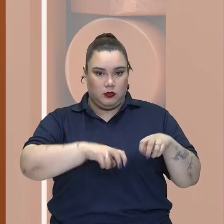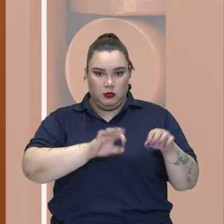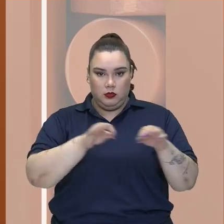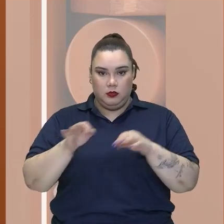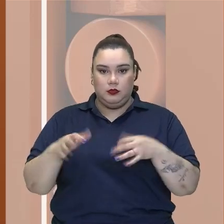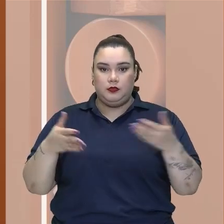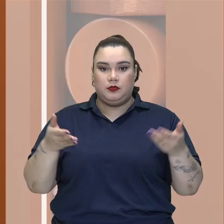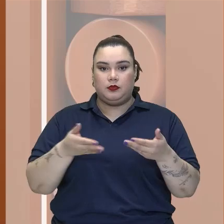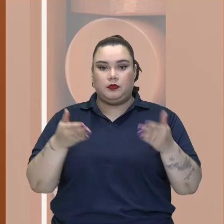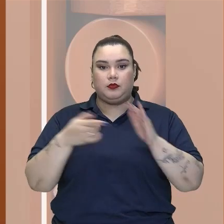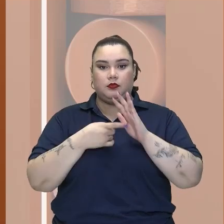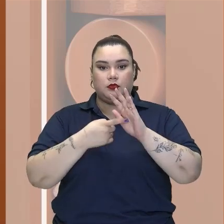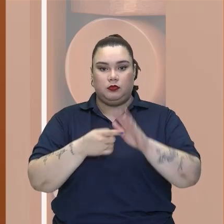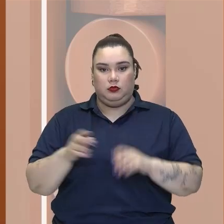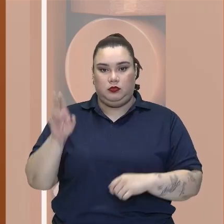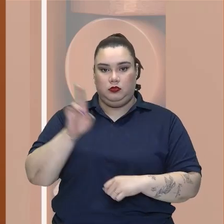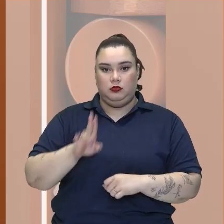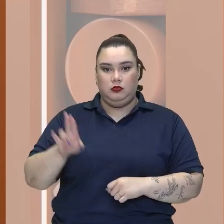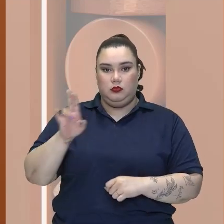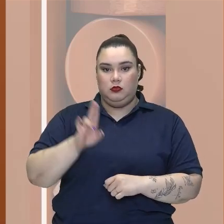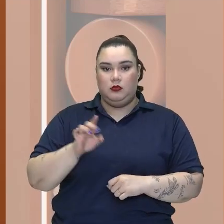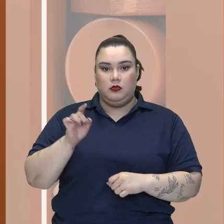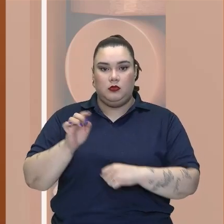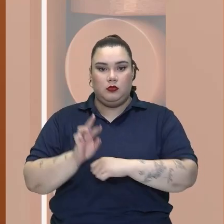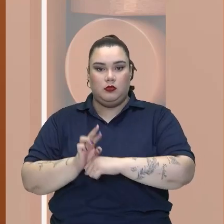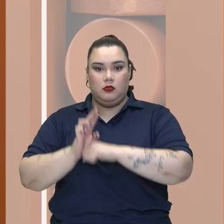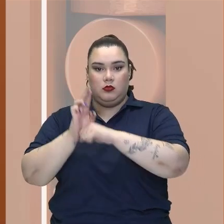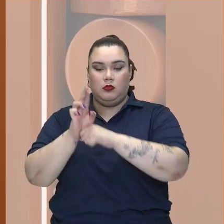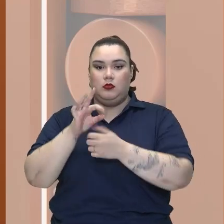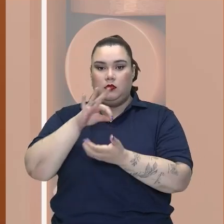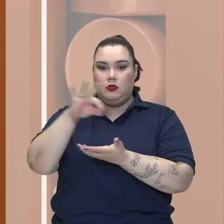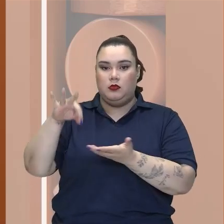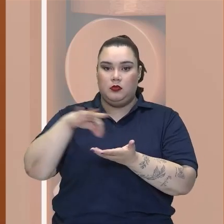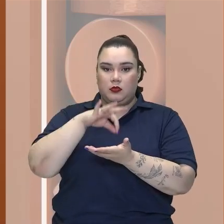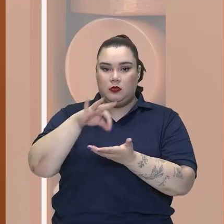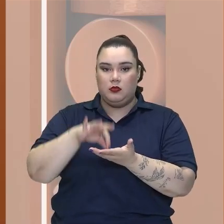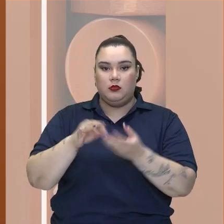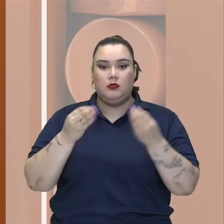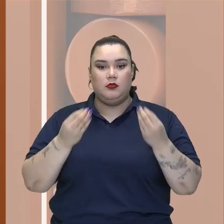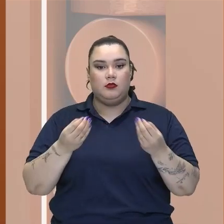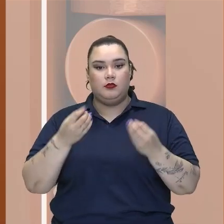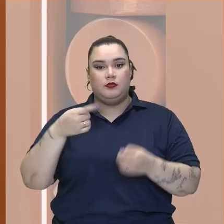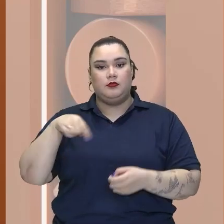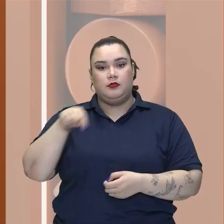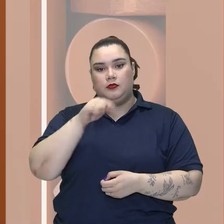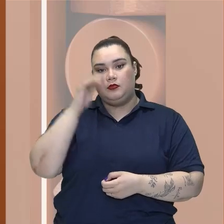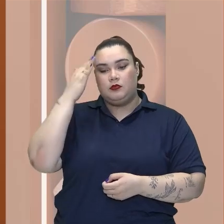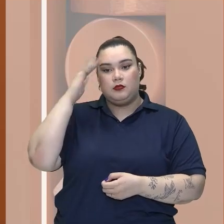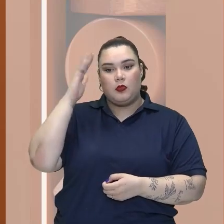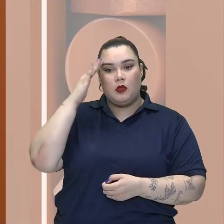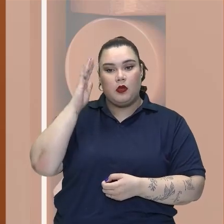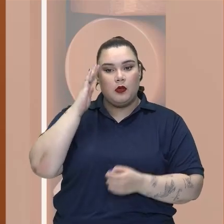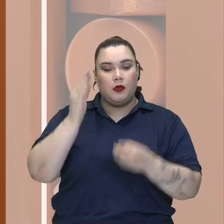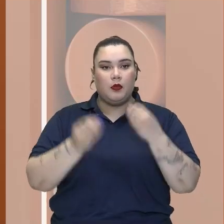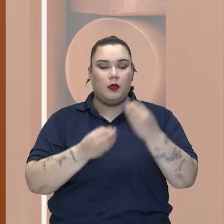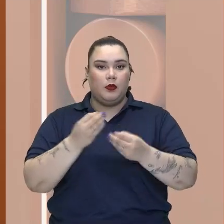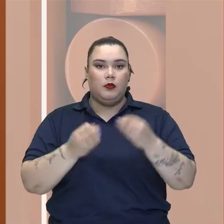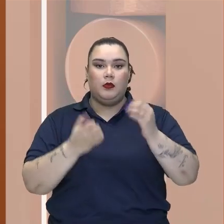vocês, utilizando este recurso de um mapa, né, para vocês entenderem um pouco mais sobre